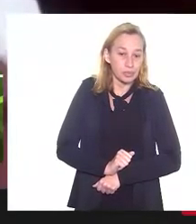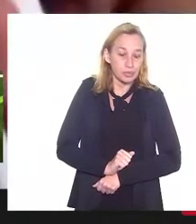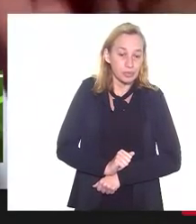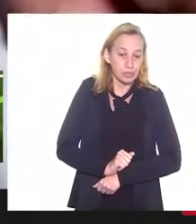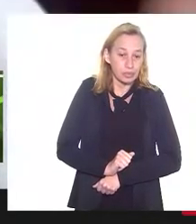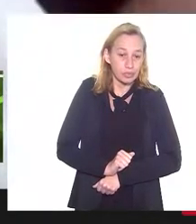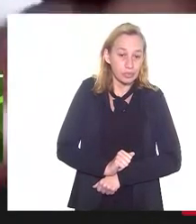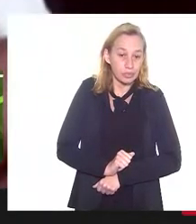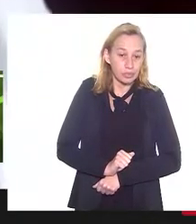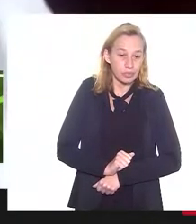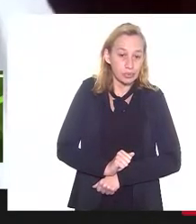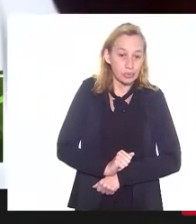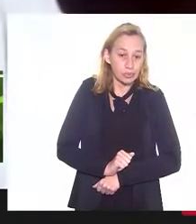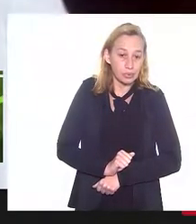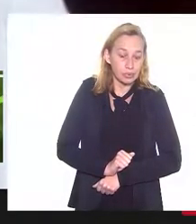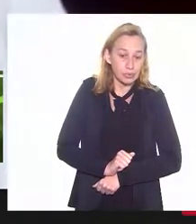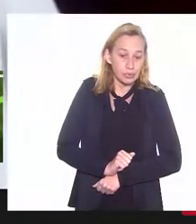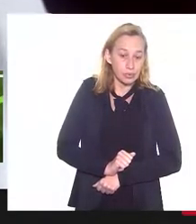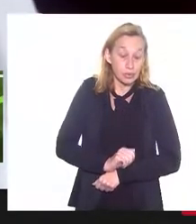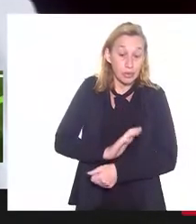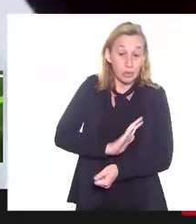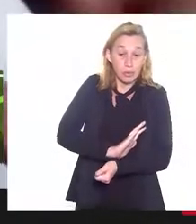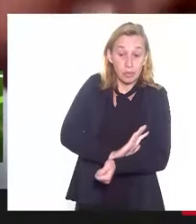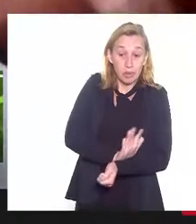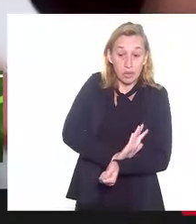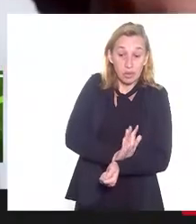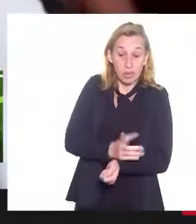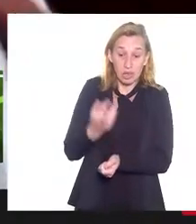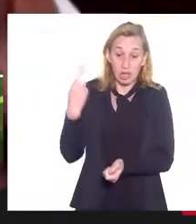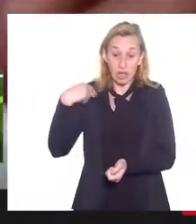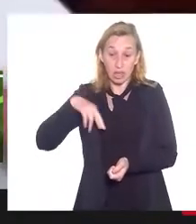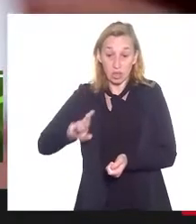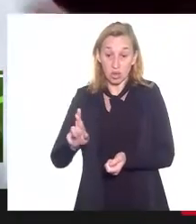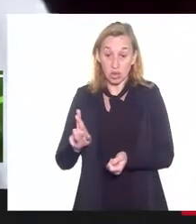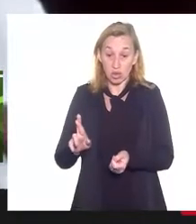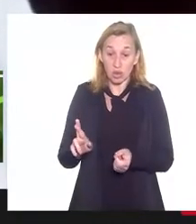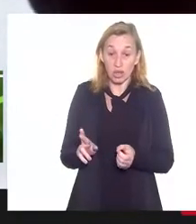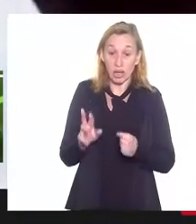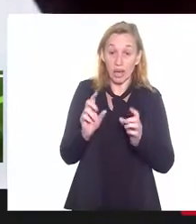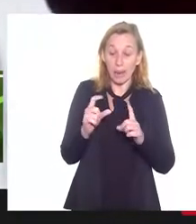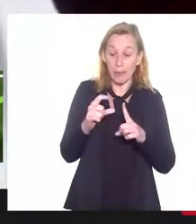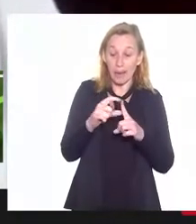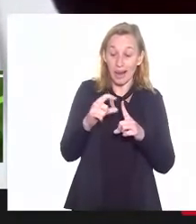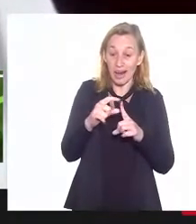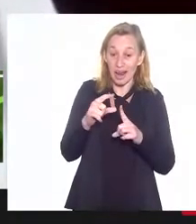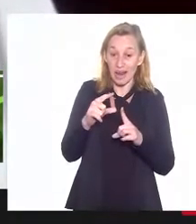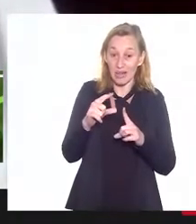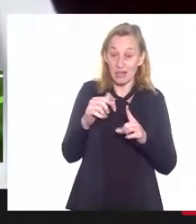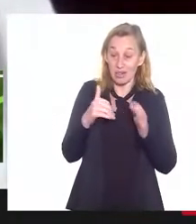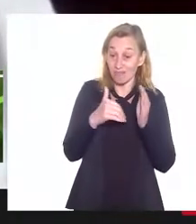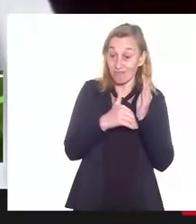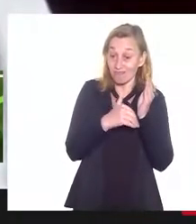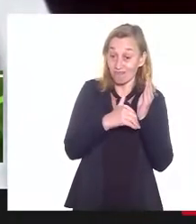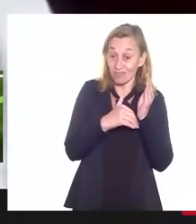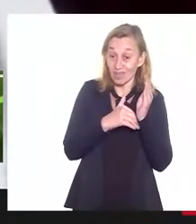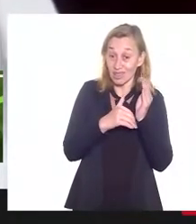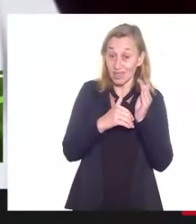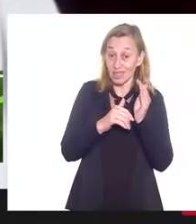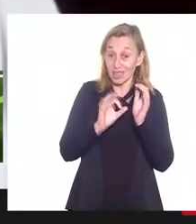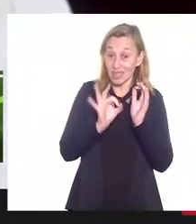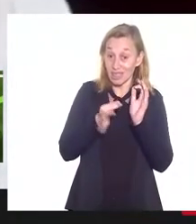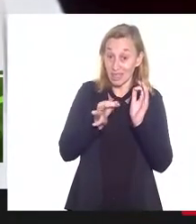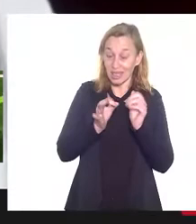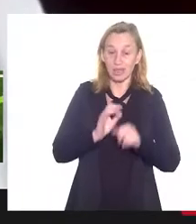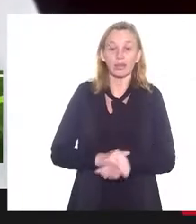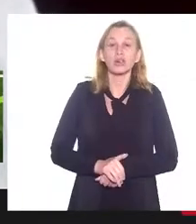é o ponto crucial, né, que é a palavra-chave, eu entendo que hoje